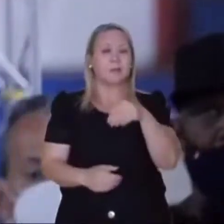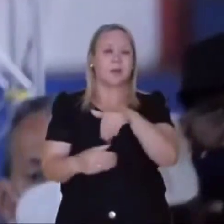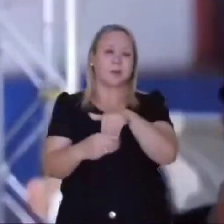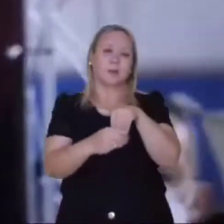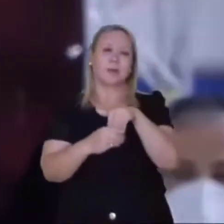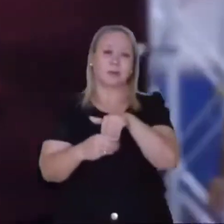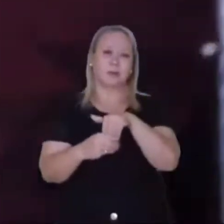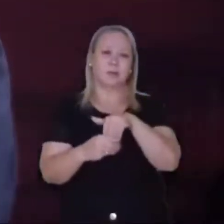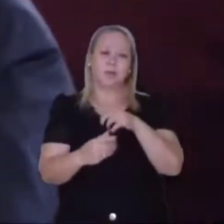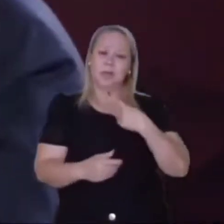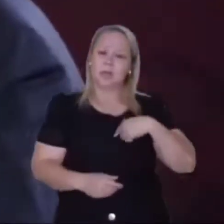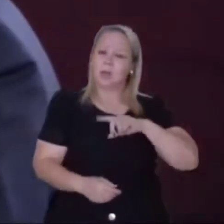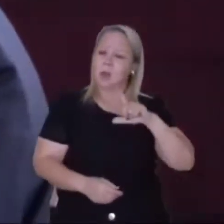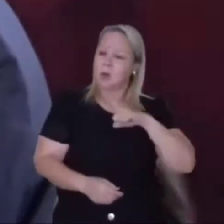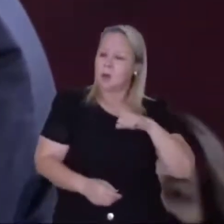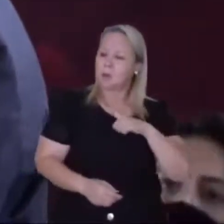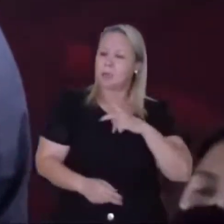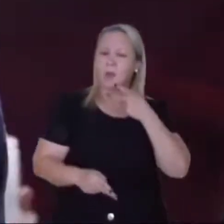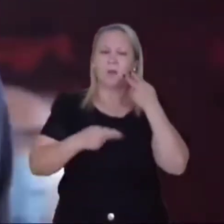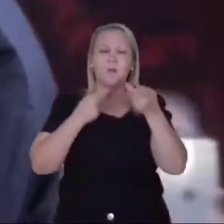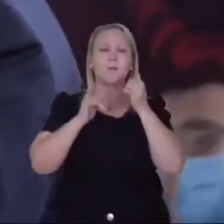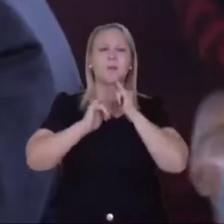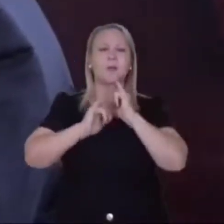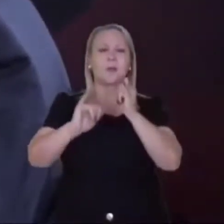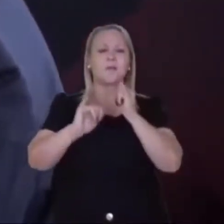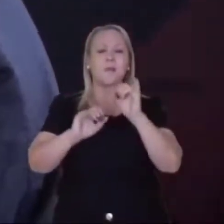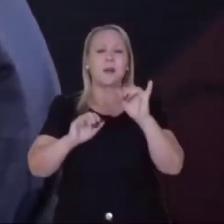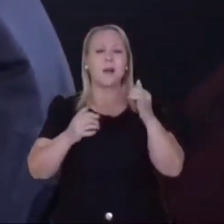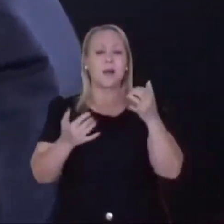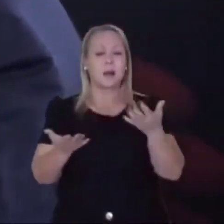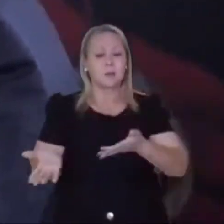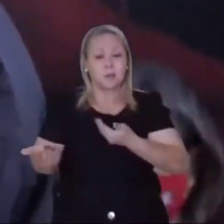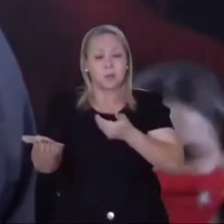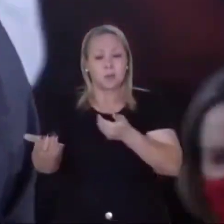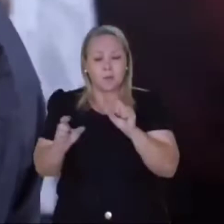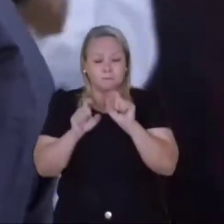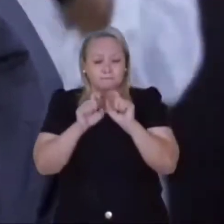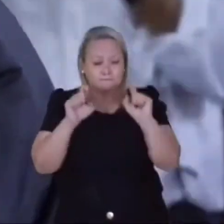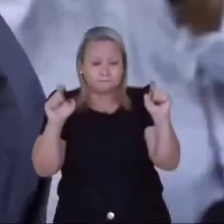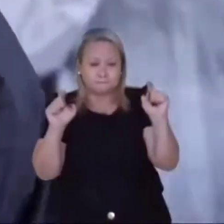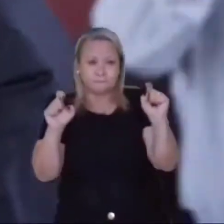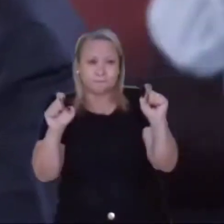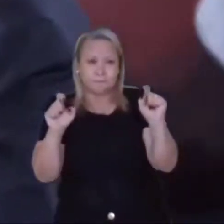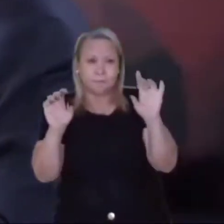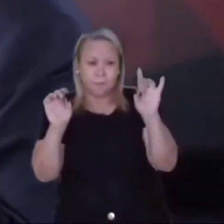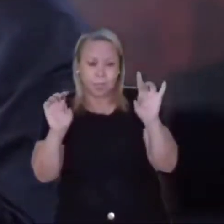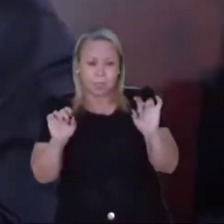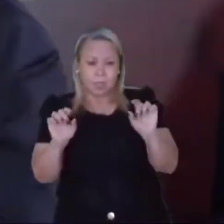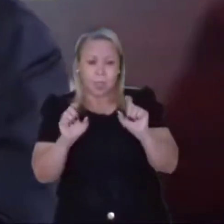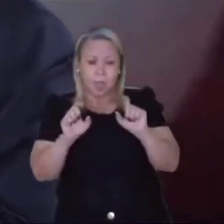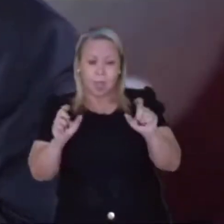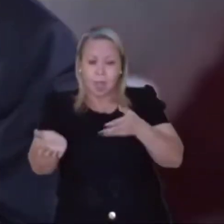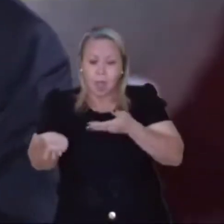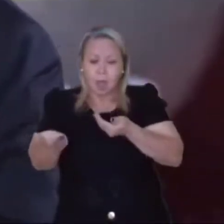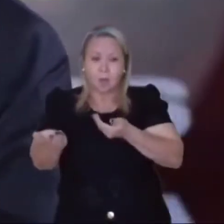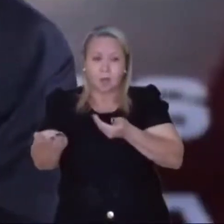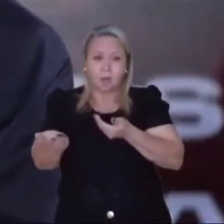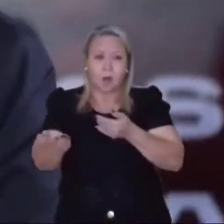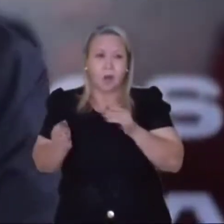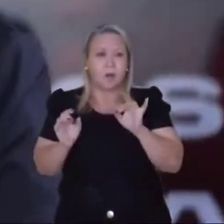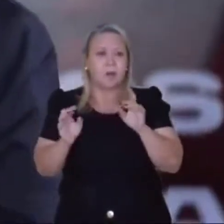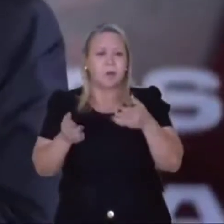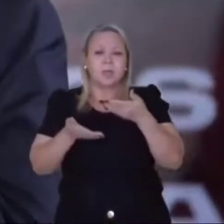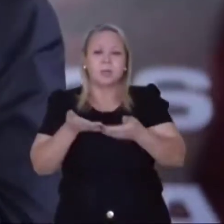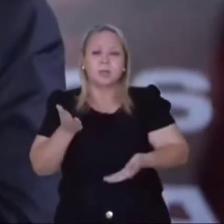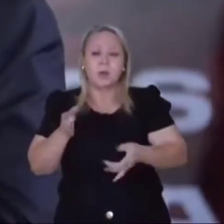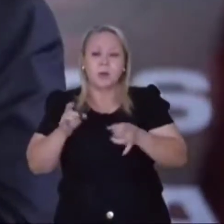E nós temos que dizer para os jovens apenas uma frase: é que o jovem só perde a luta que